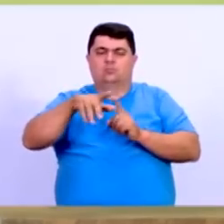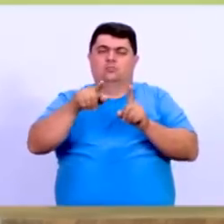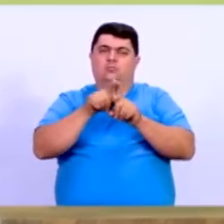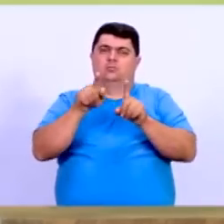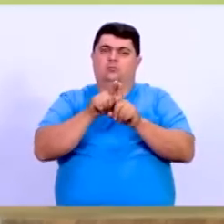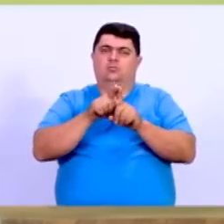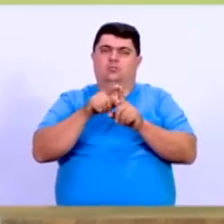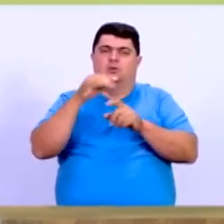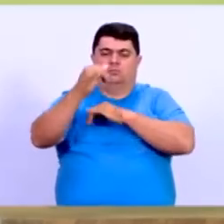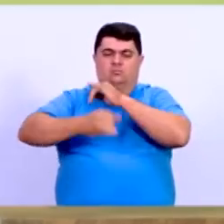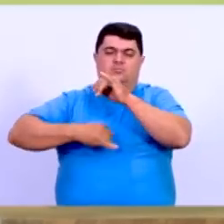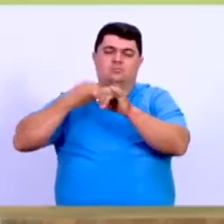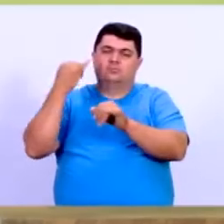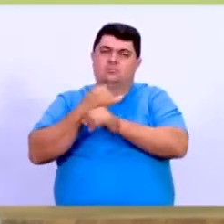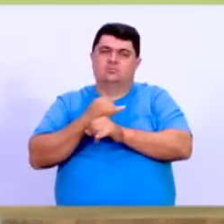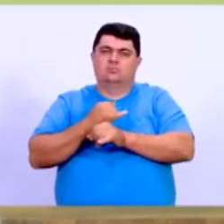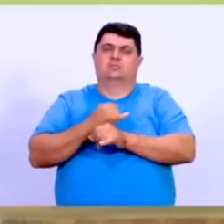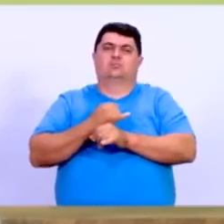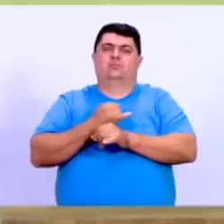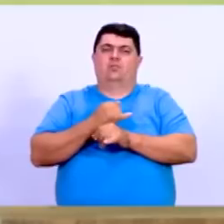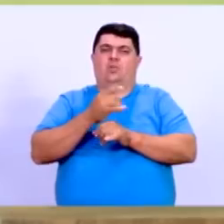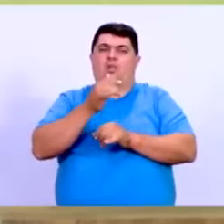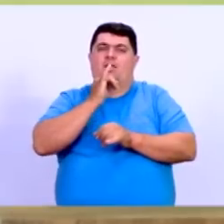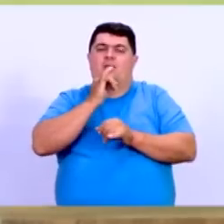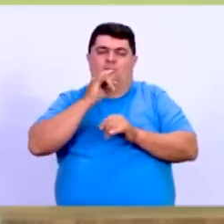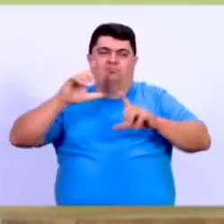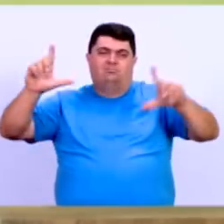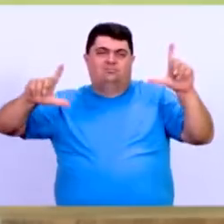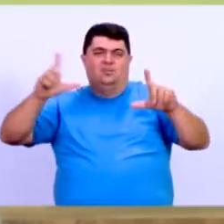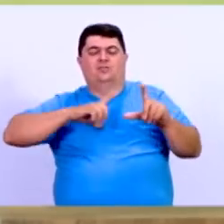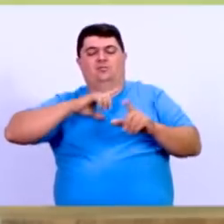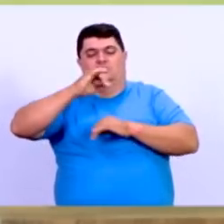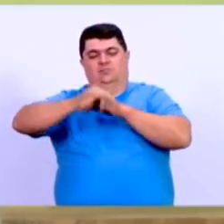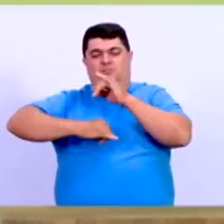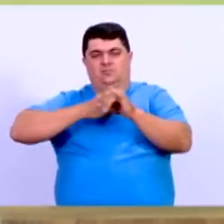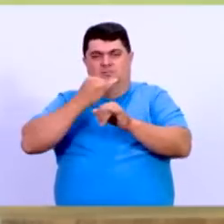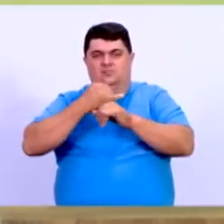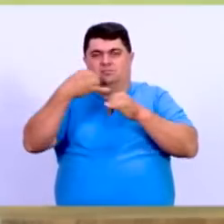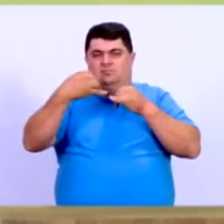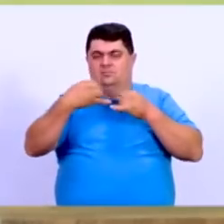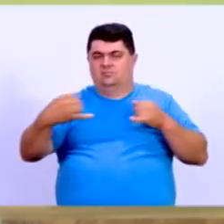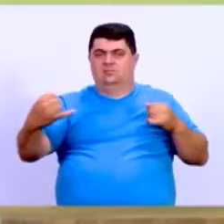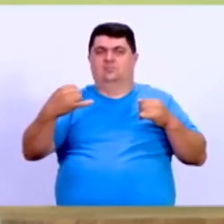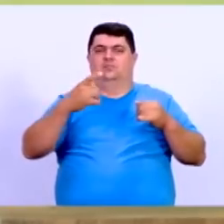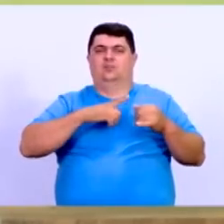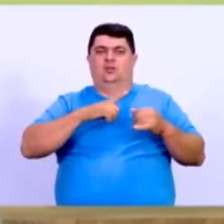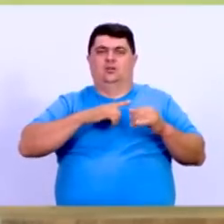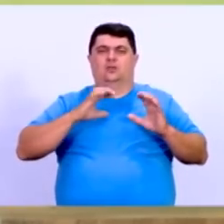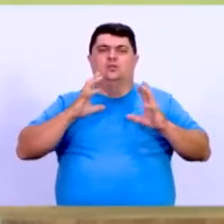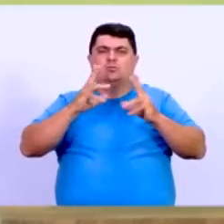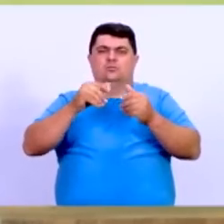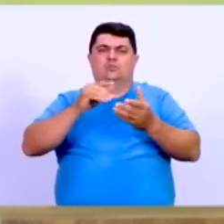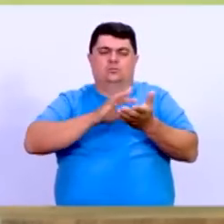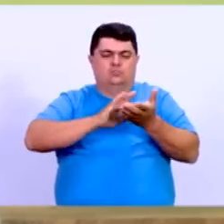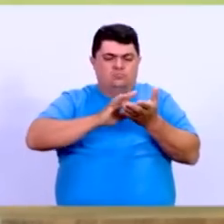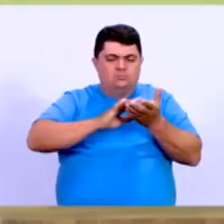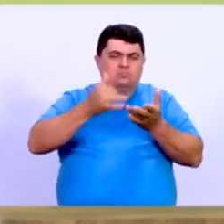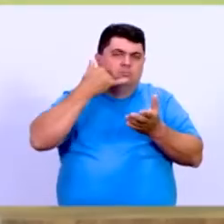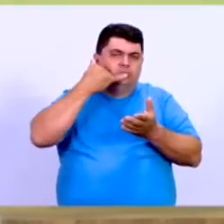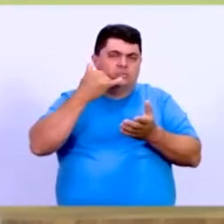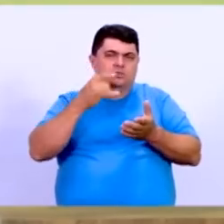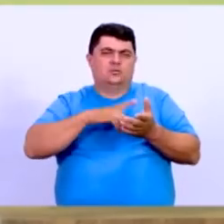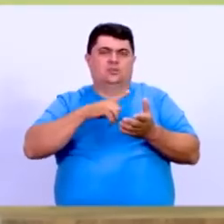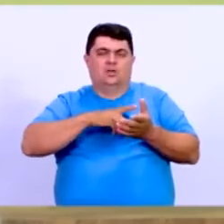internet das coisas, pessoal. As televisões têm acesso à internet, tem cabo de rede. todos os smartphones, tudo quando fala